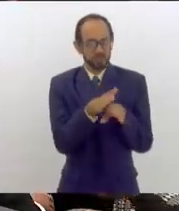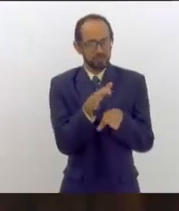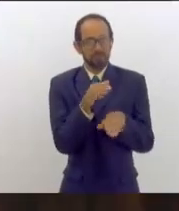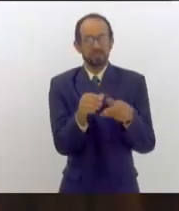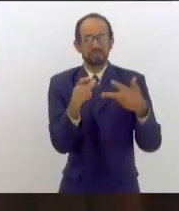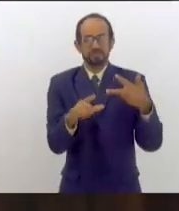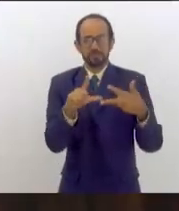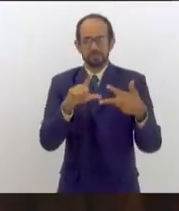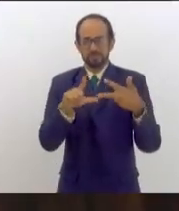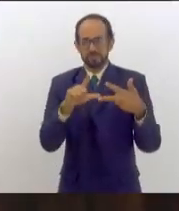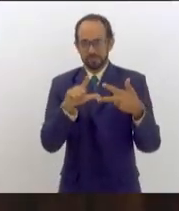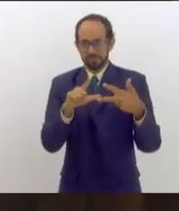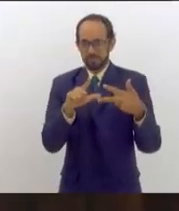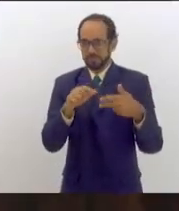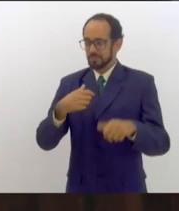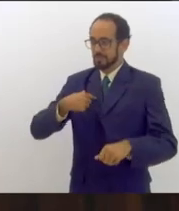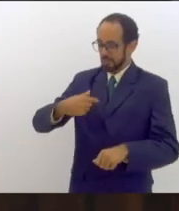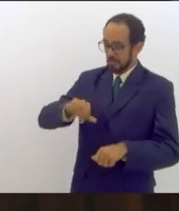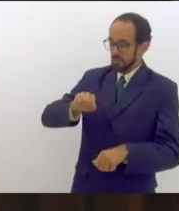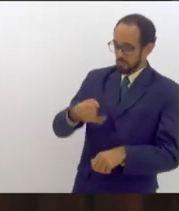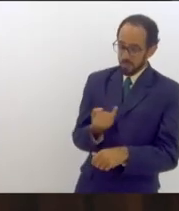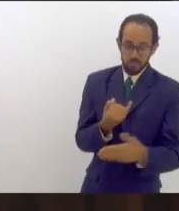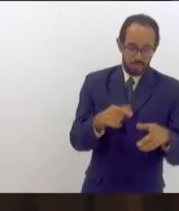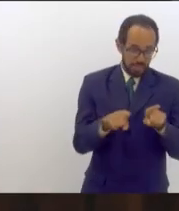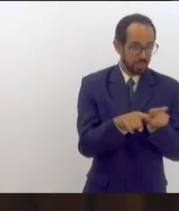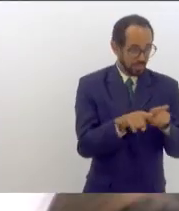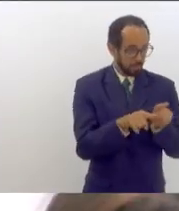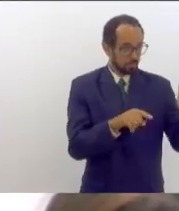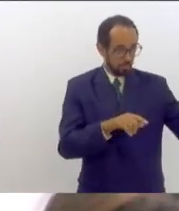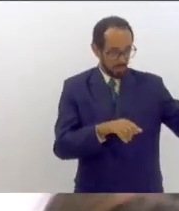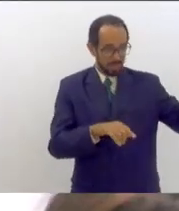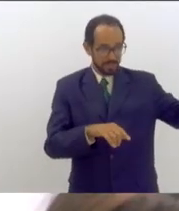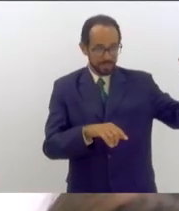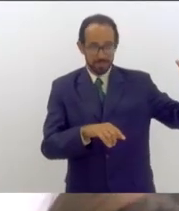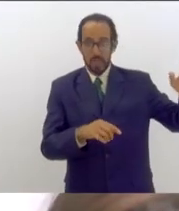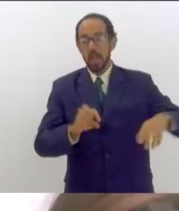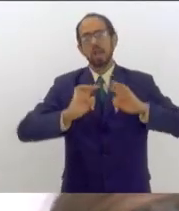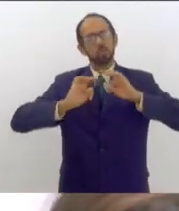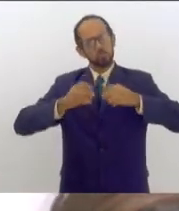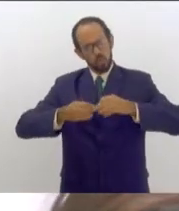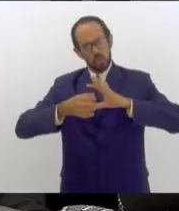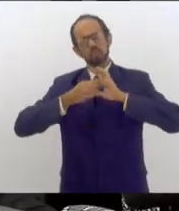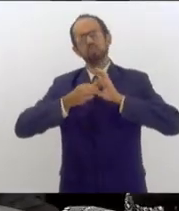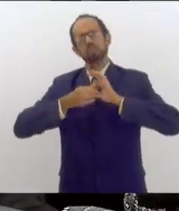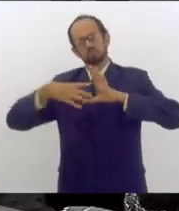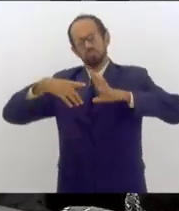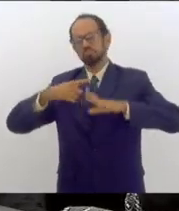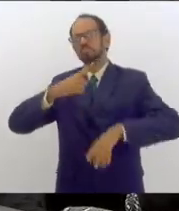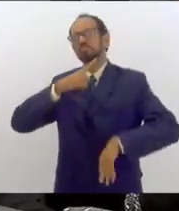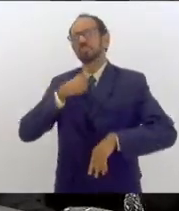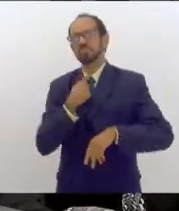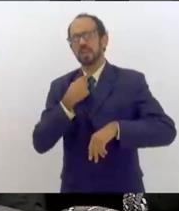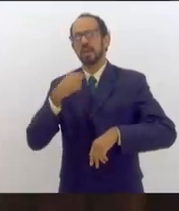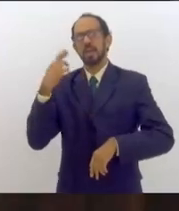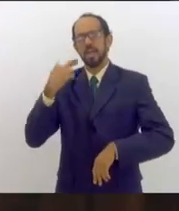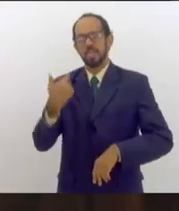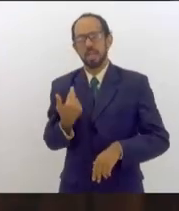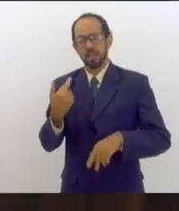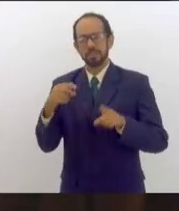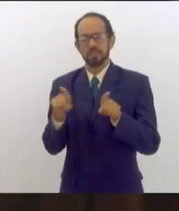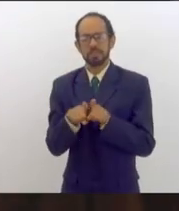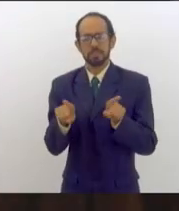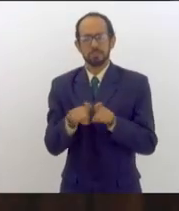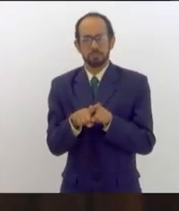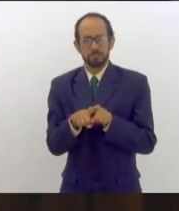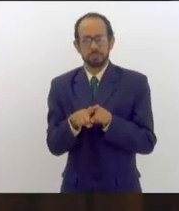aproveitar e pedir a vossa excelência sempre abriu com autorizo a todos que desejaram Obrigada tia juntada a Renata Souza também quer